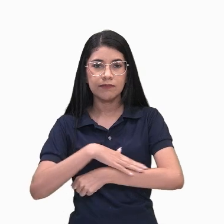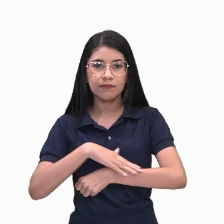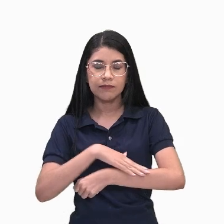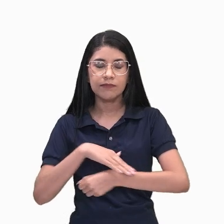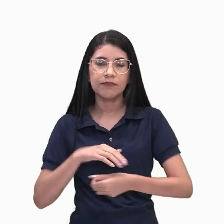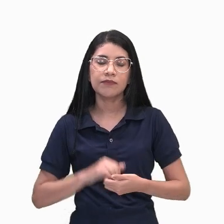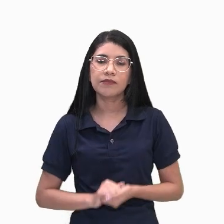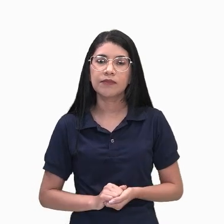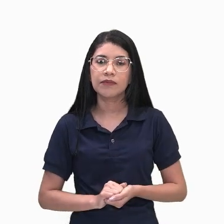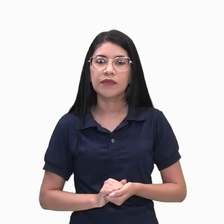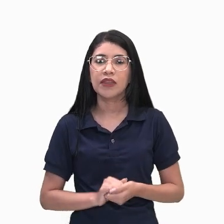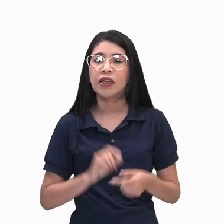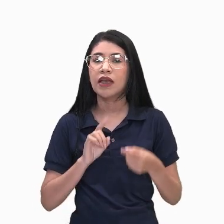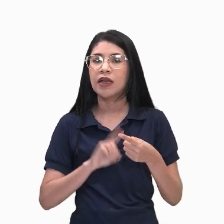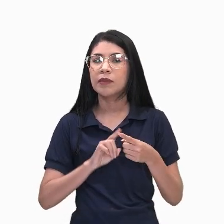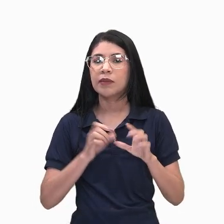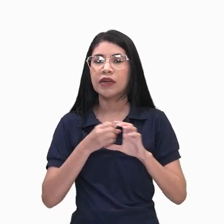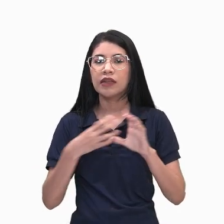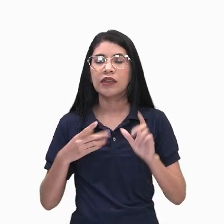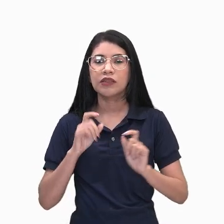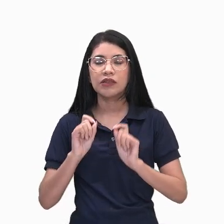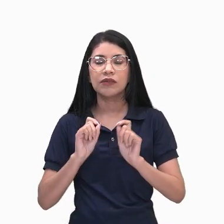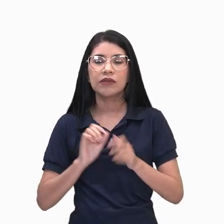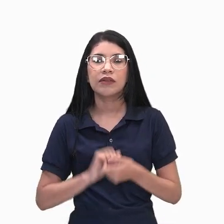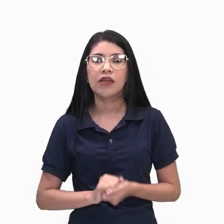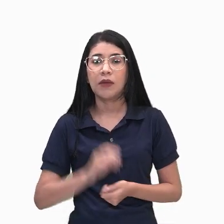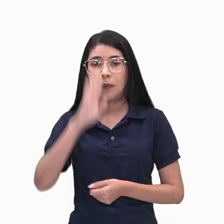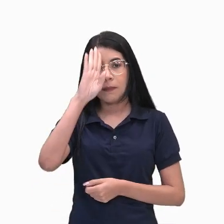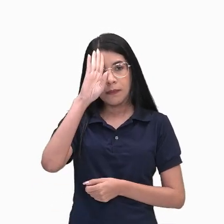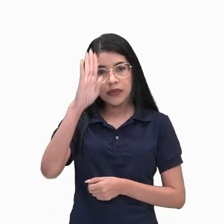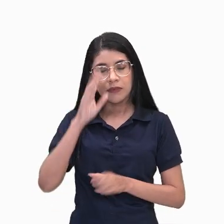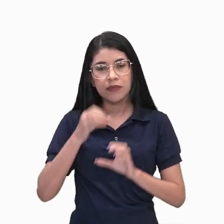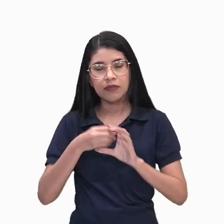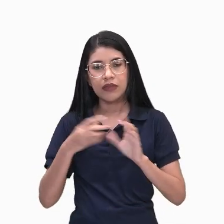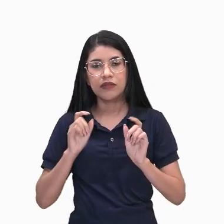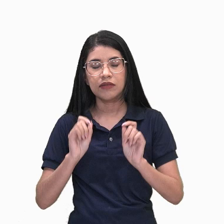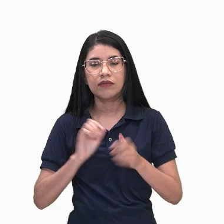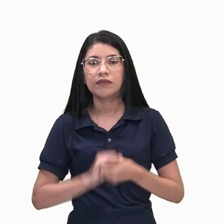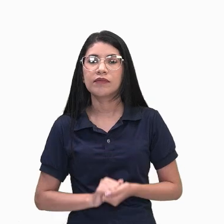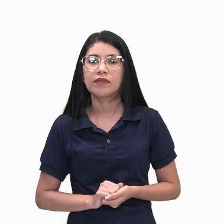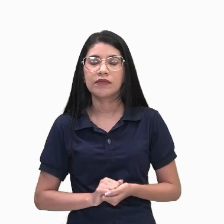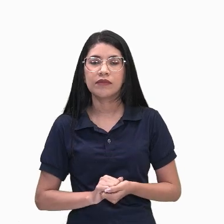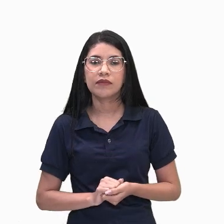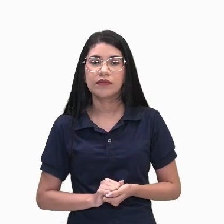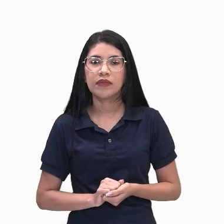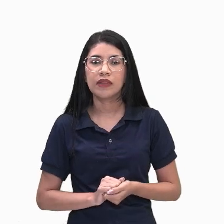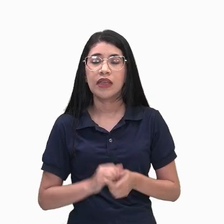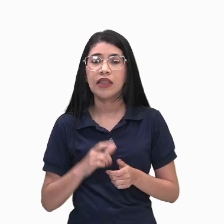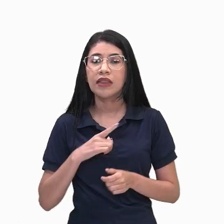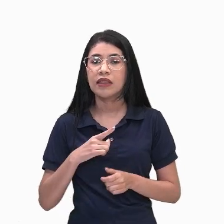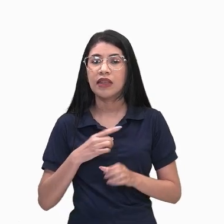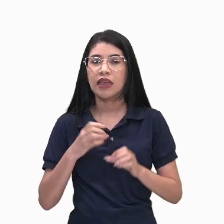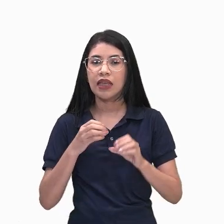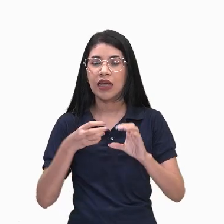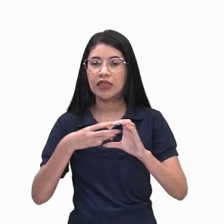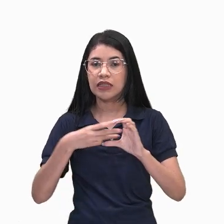olha só, primeira característica marcante aí do tecido epitelial é que ele apresenta as